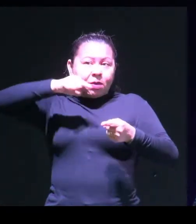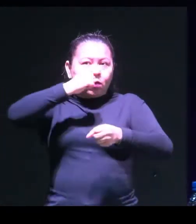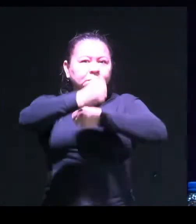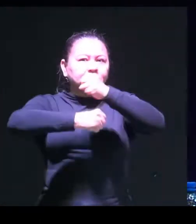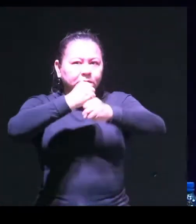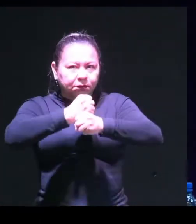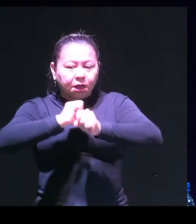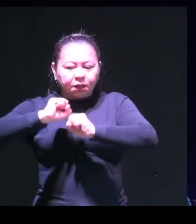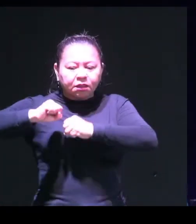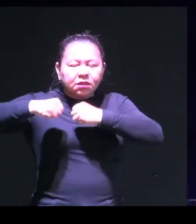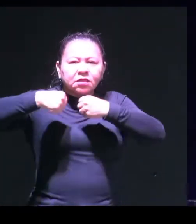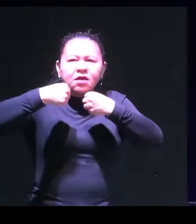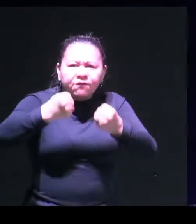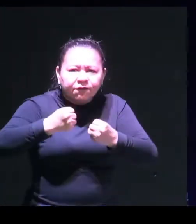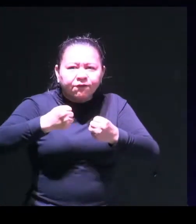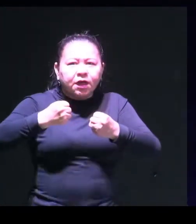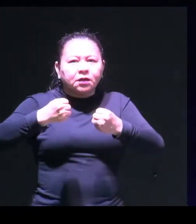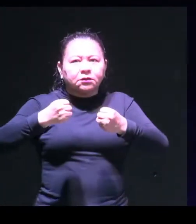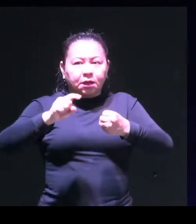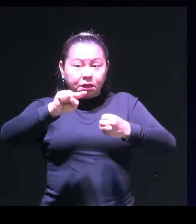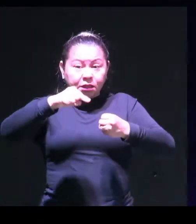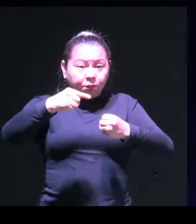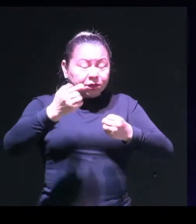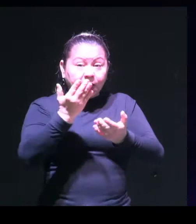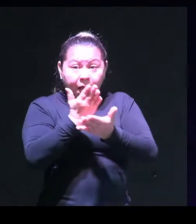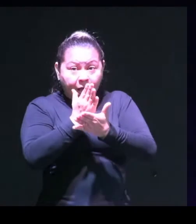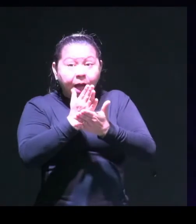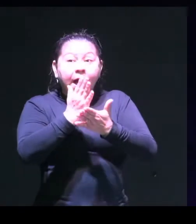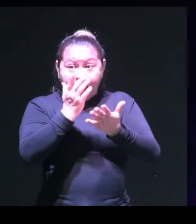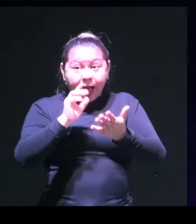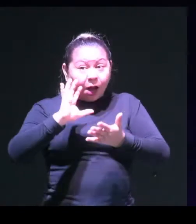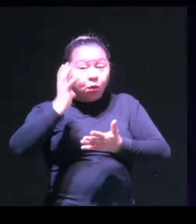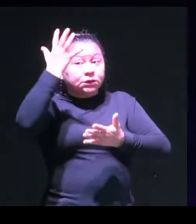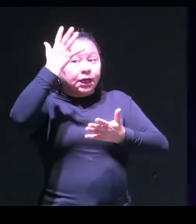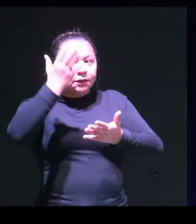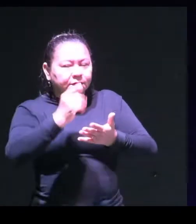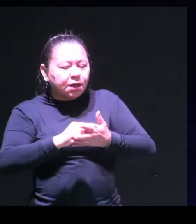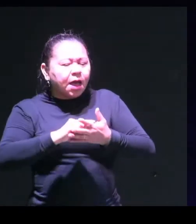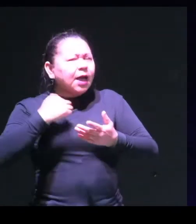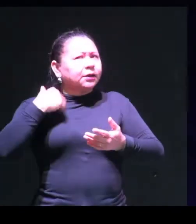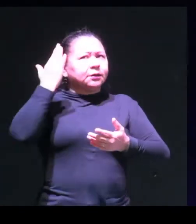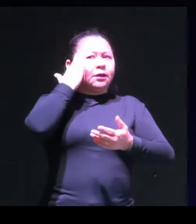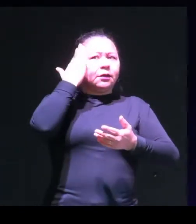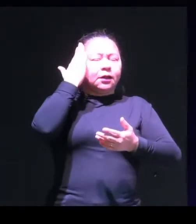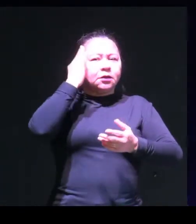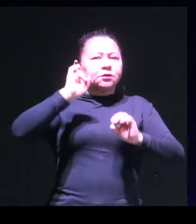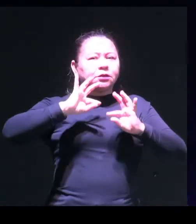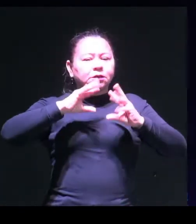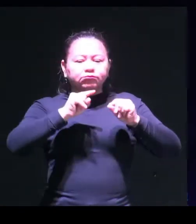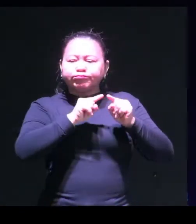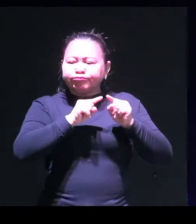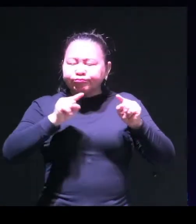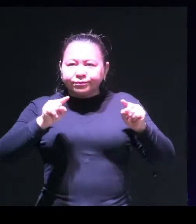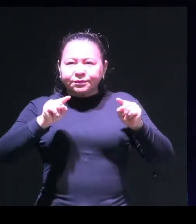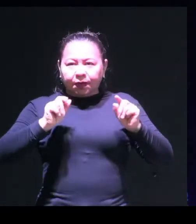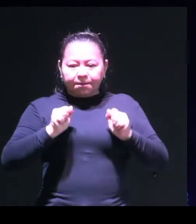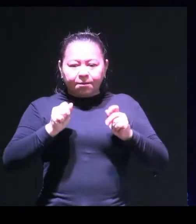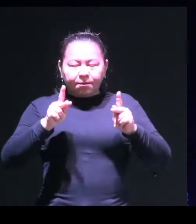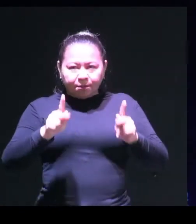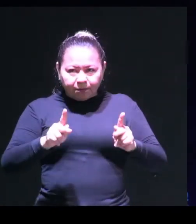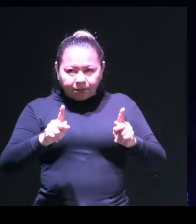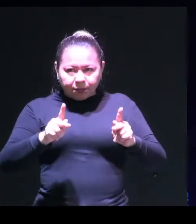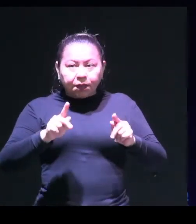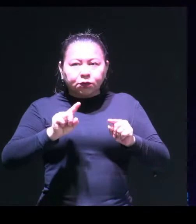será pós-tribulacional, ou seja, depois da tribulação. E eles têm uma interpretação literal de Apocalipse 20, que fala